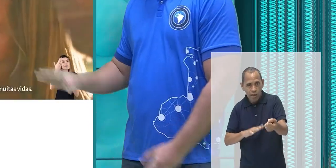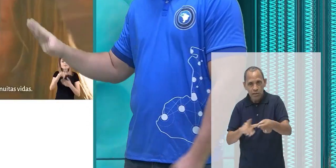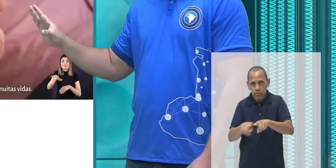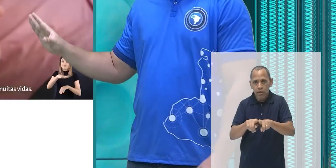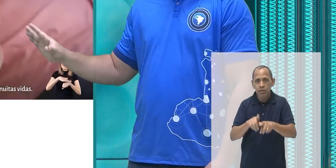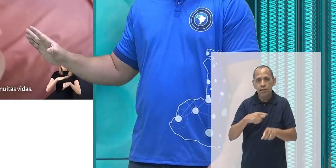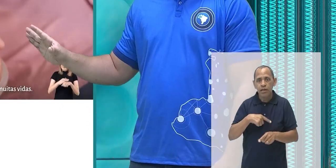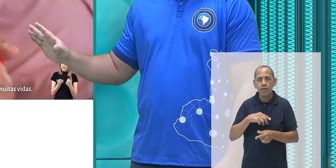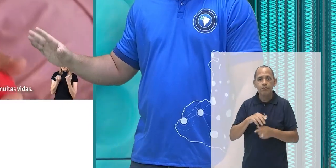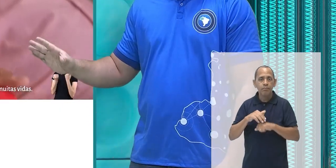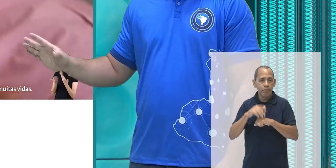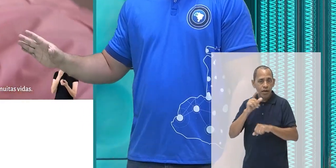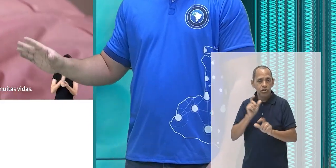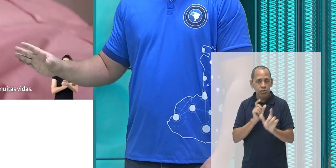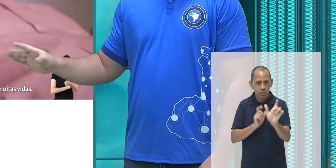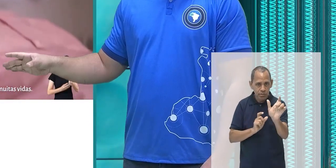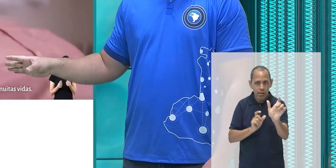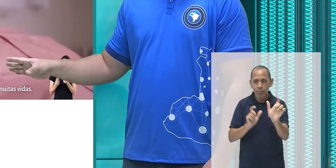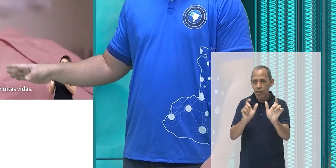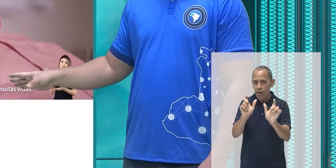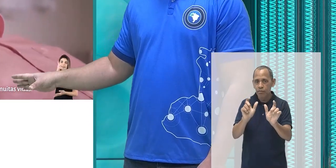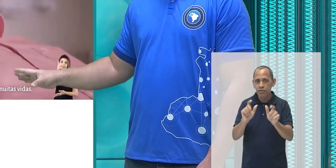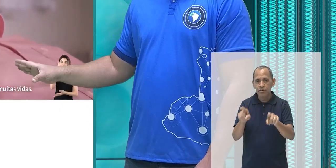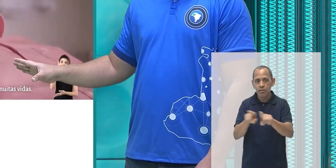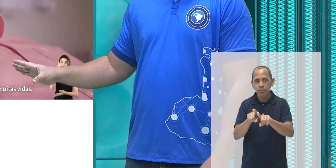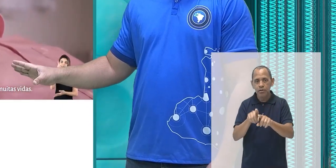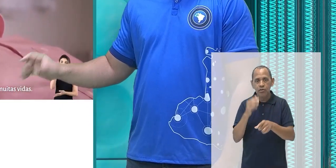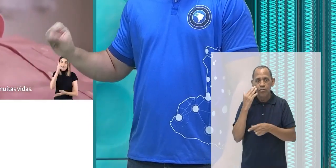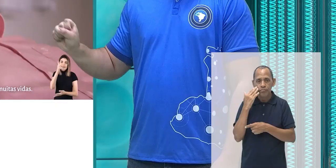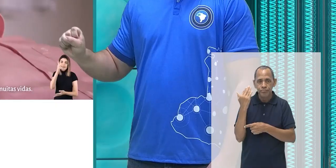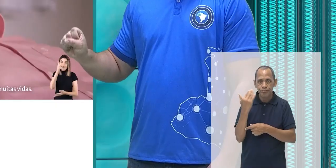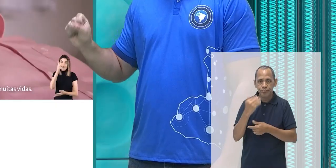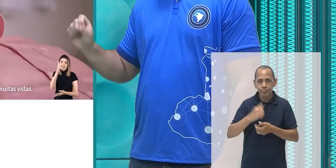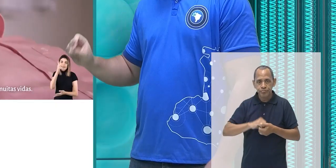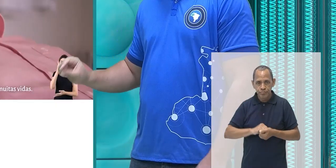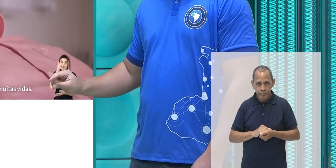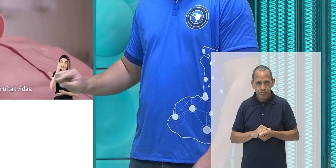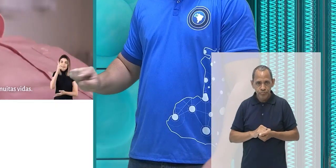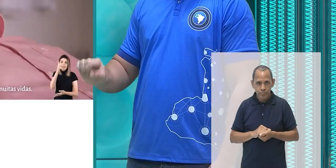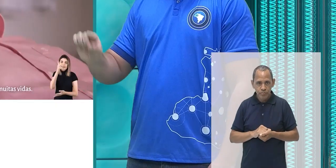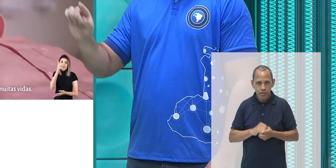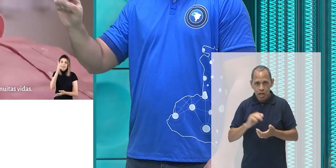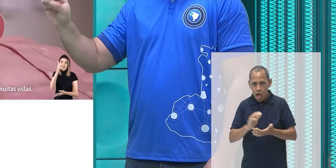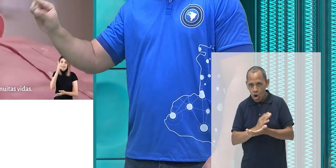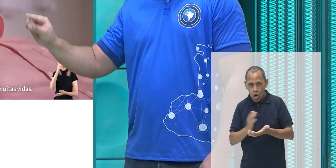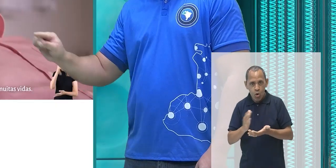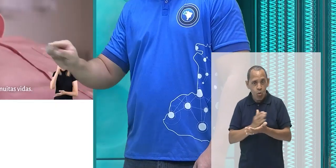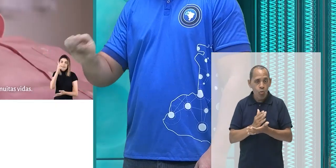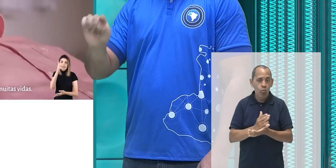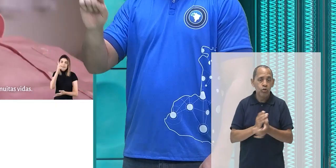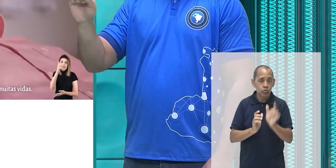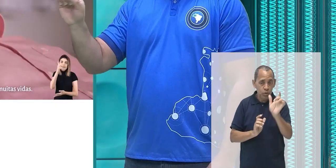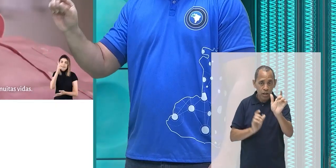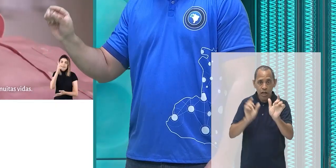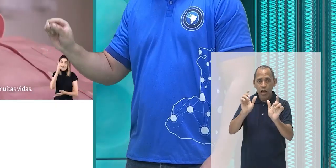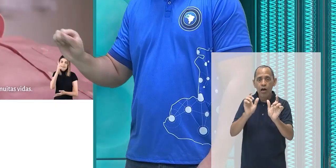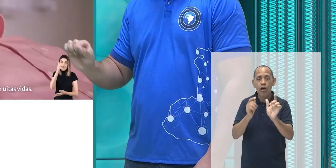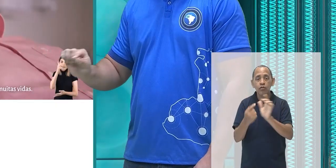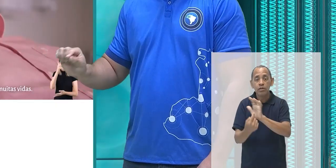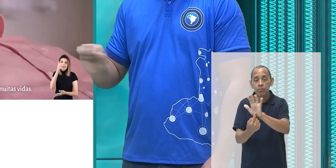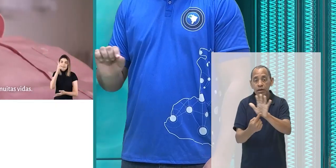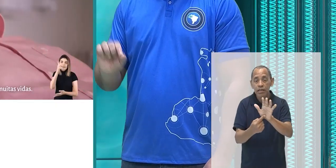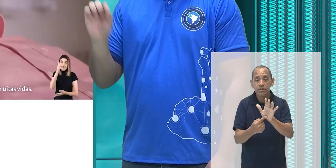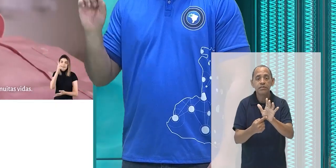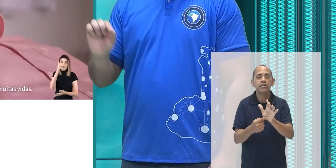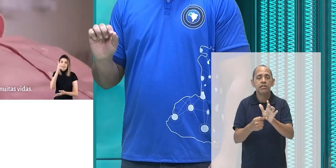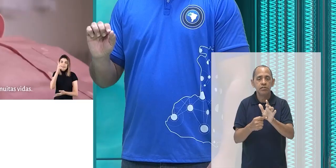flutuantes. Olha só como apareceram aqui. Aqui nesse outro momento, olha só. Nós temos mais uma vez a mesma ideia do sangue circulando exatamente